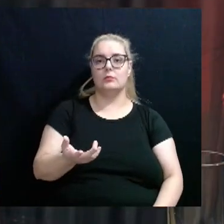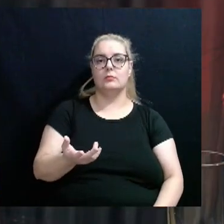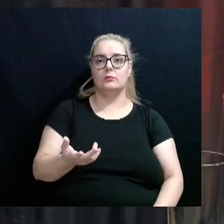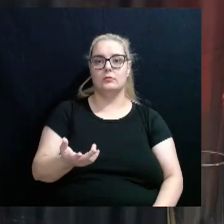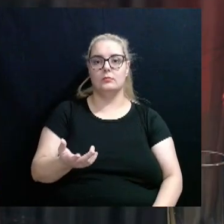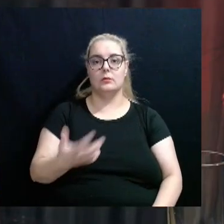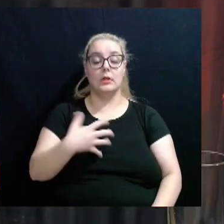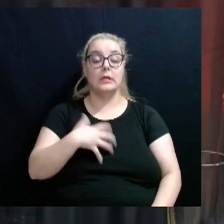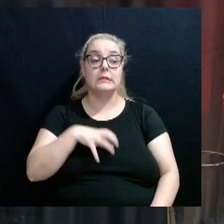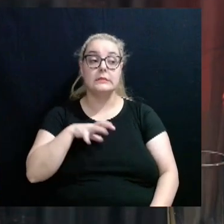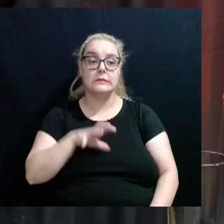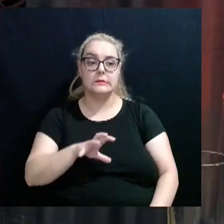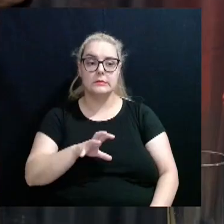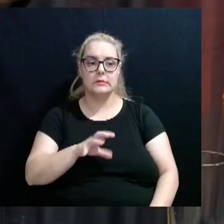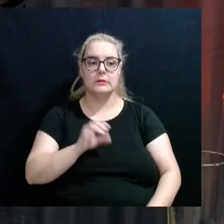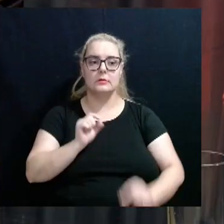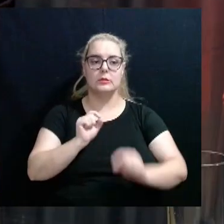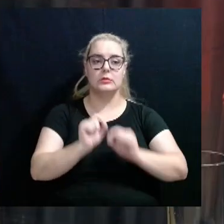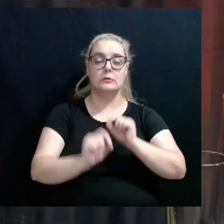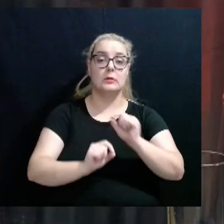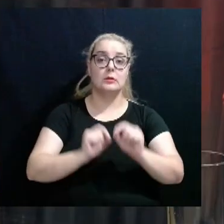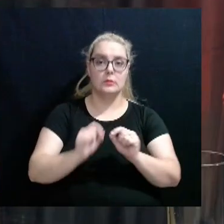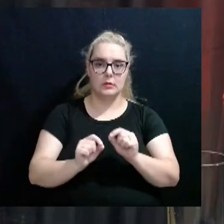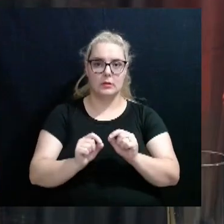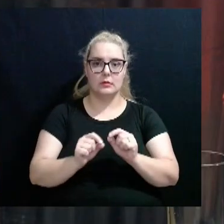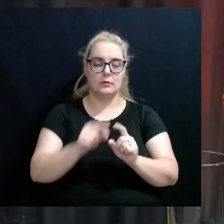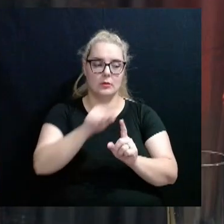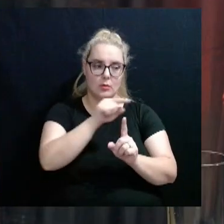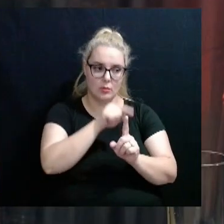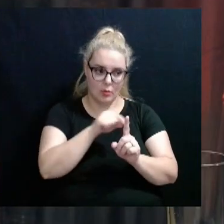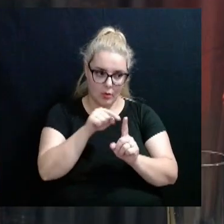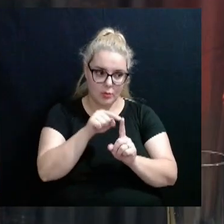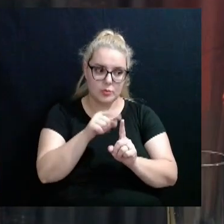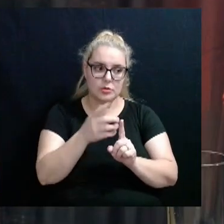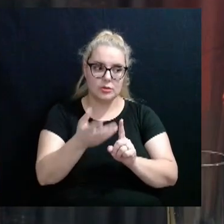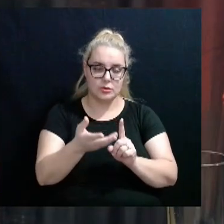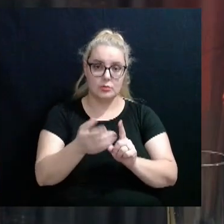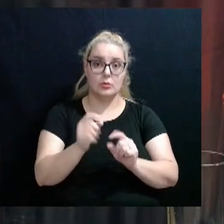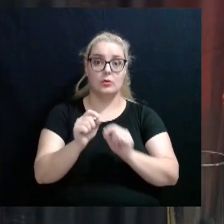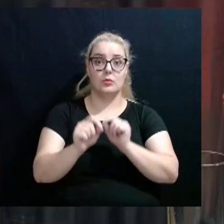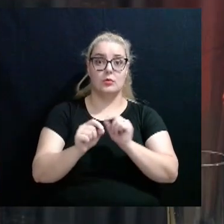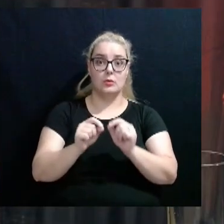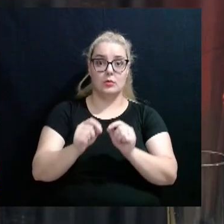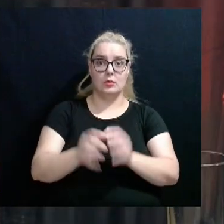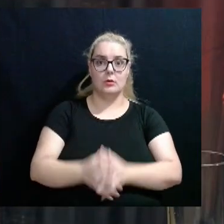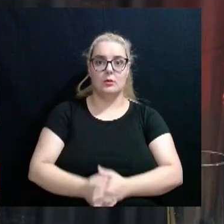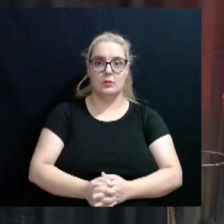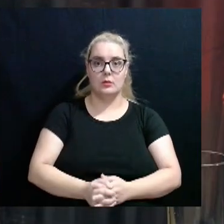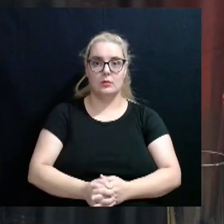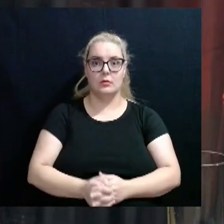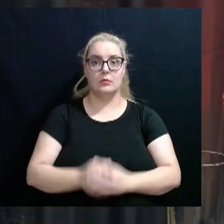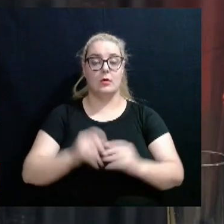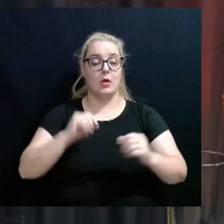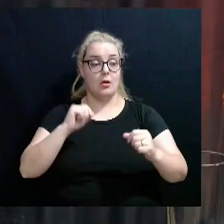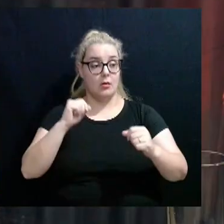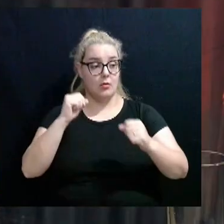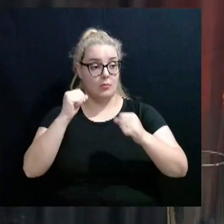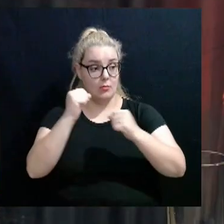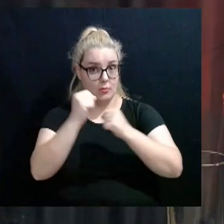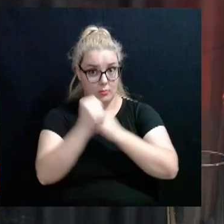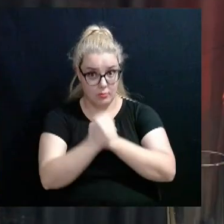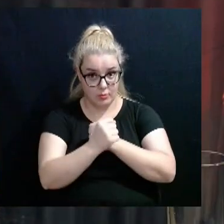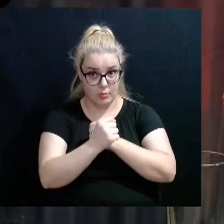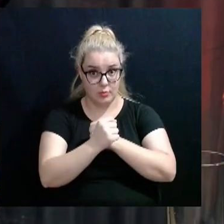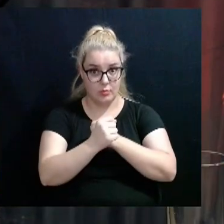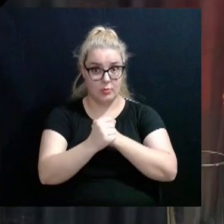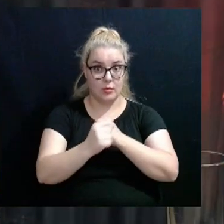exatamente para uma finalidade, né, que era a proteção dos